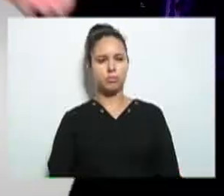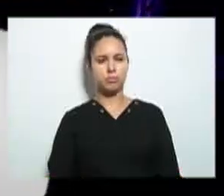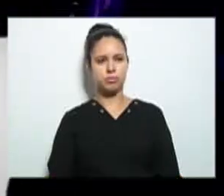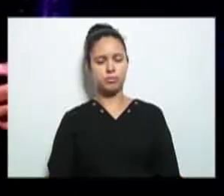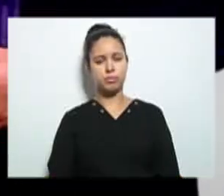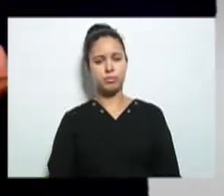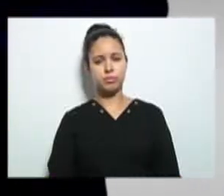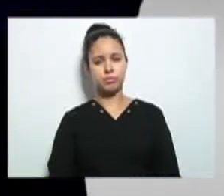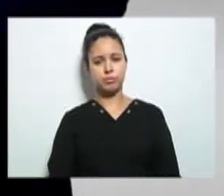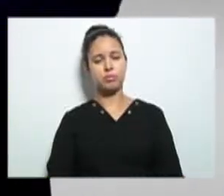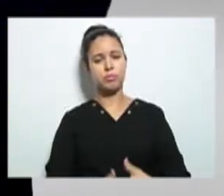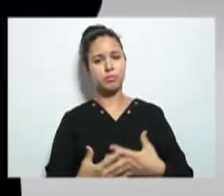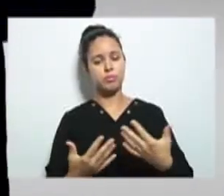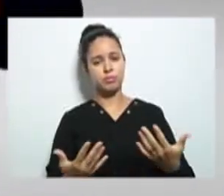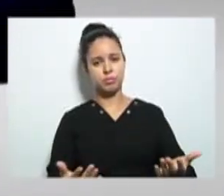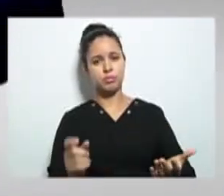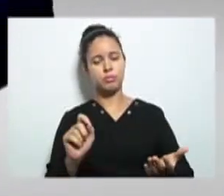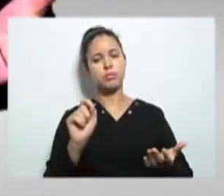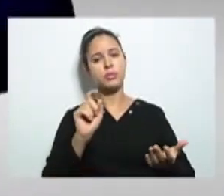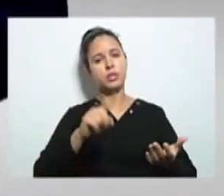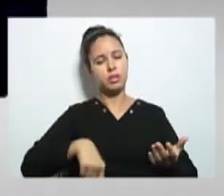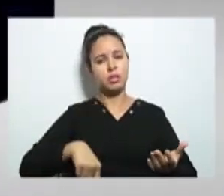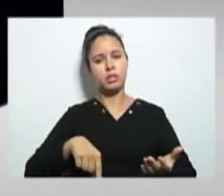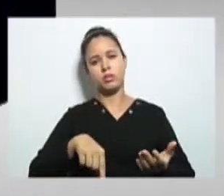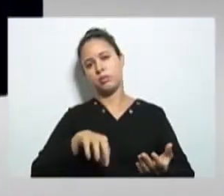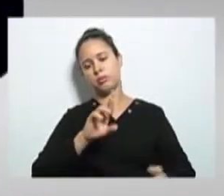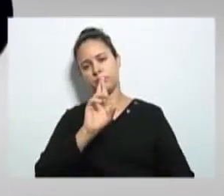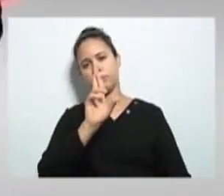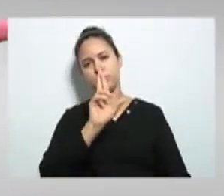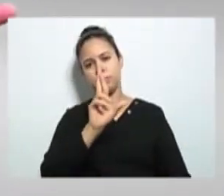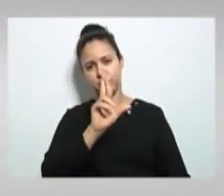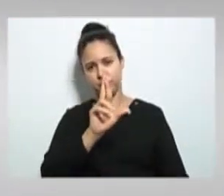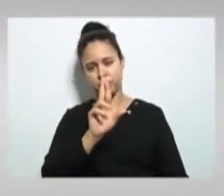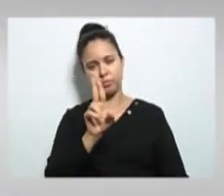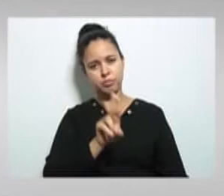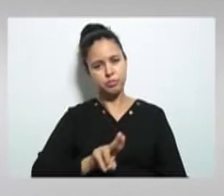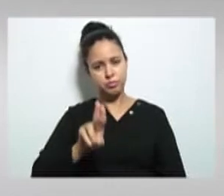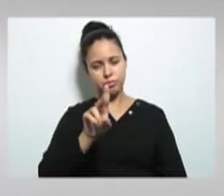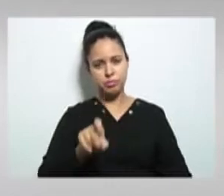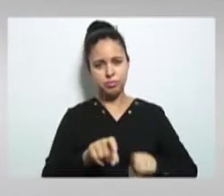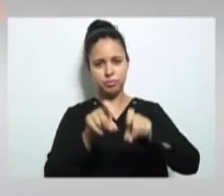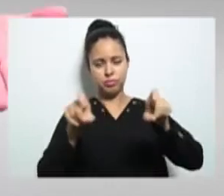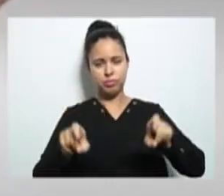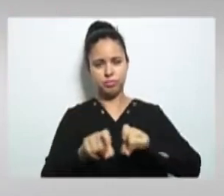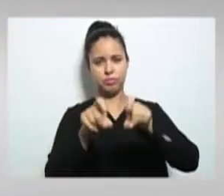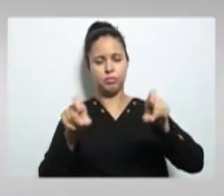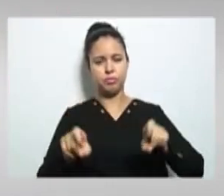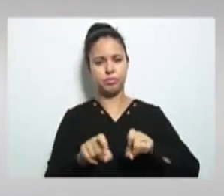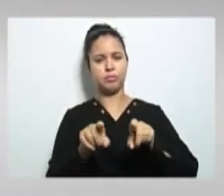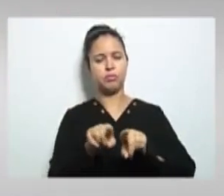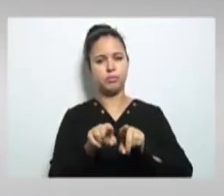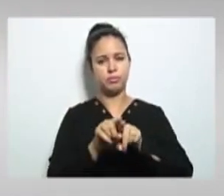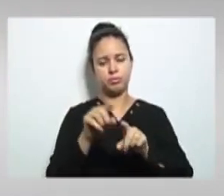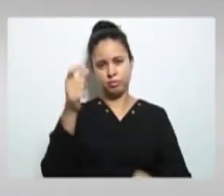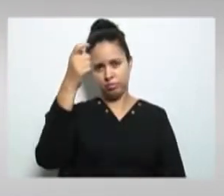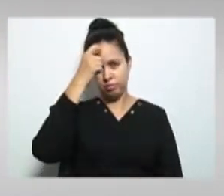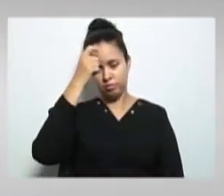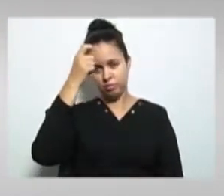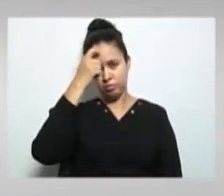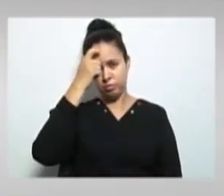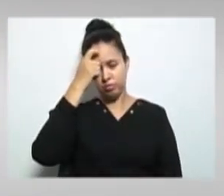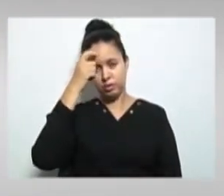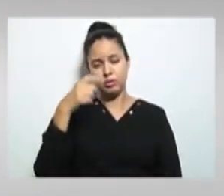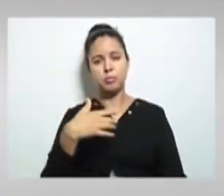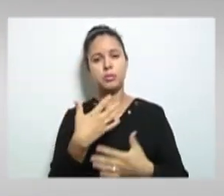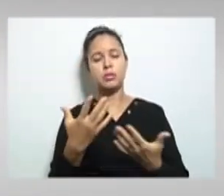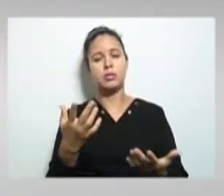O sistema operacional é responsável por gerenciar recursos no computador, como dispositivos e também a memória. Mas o que as pessoas